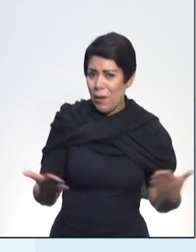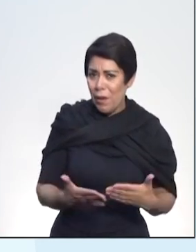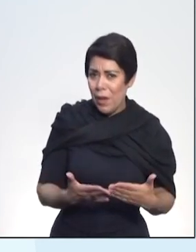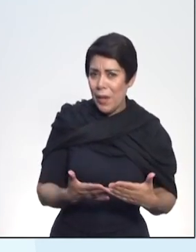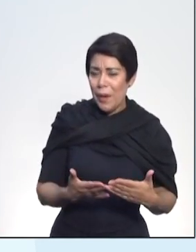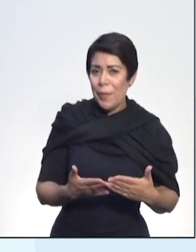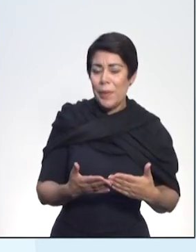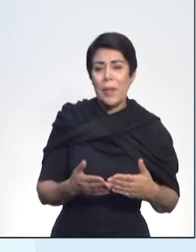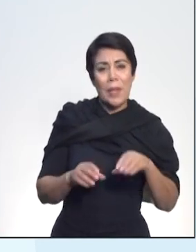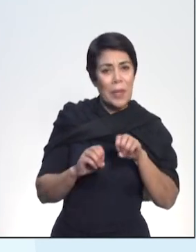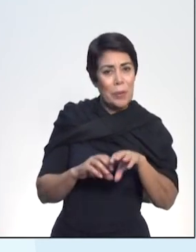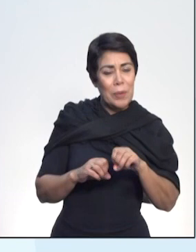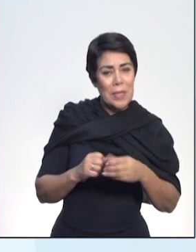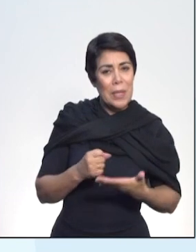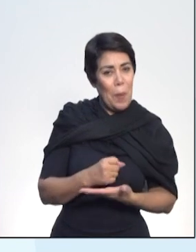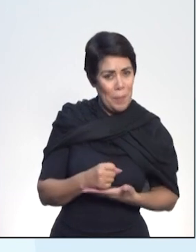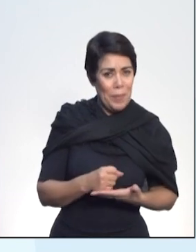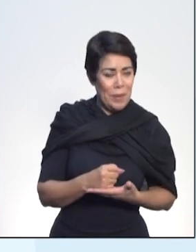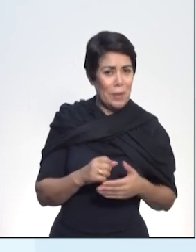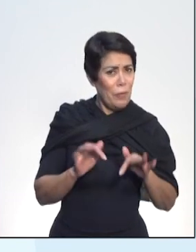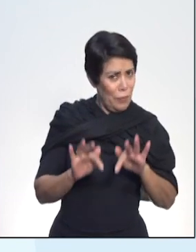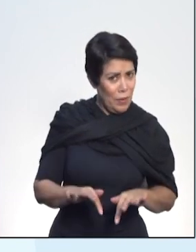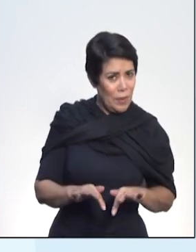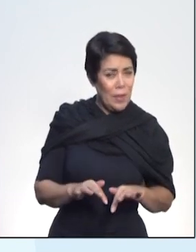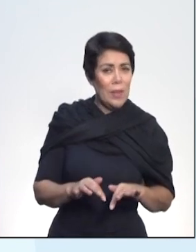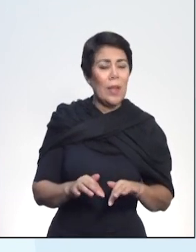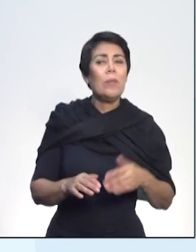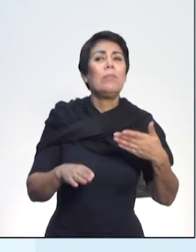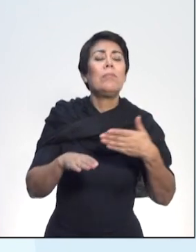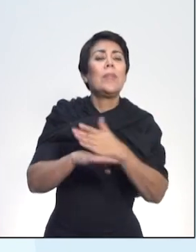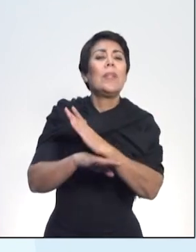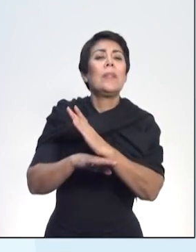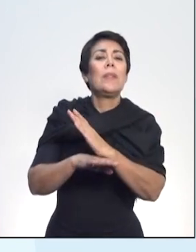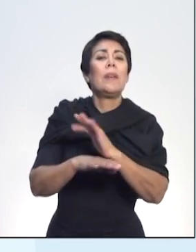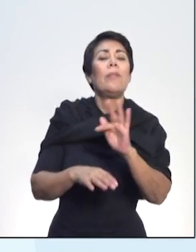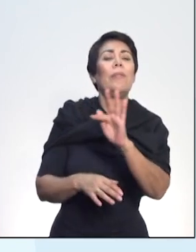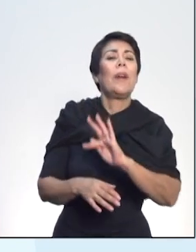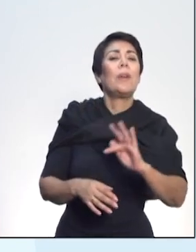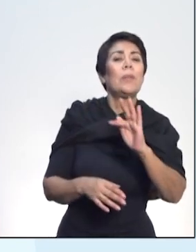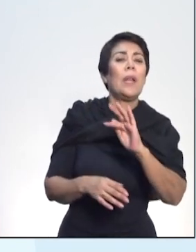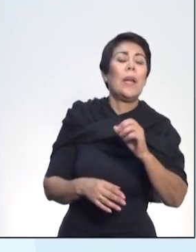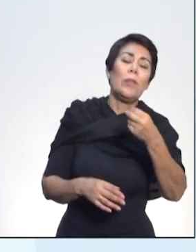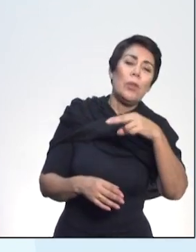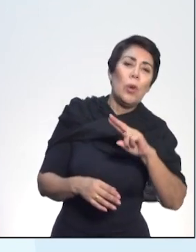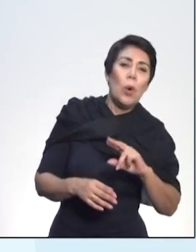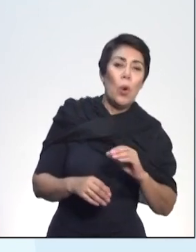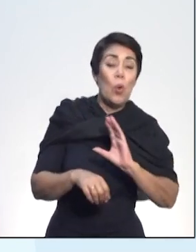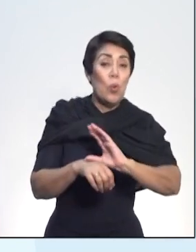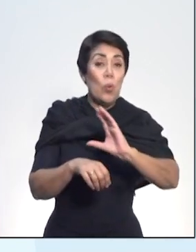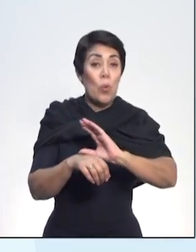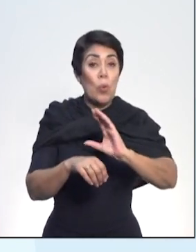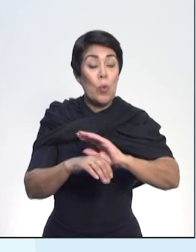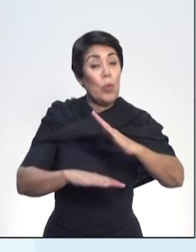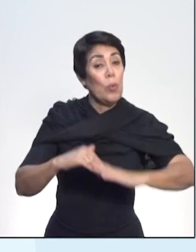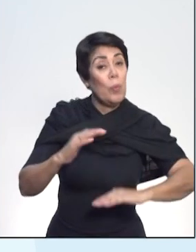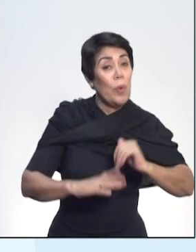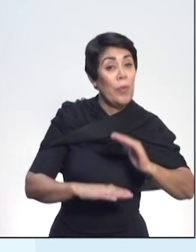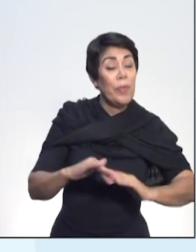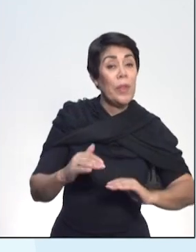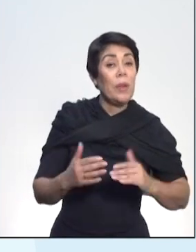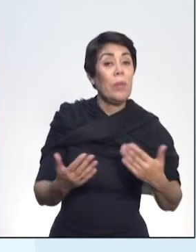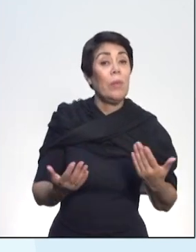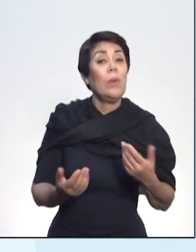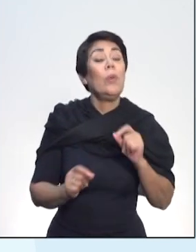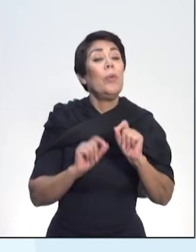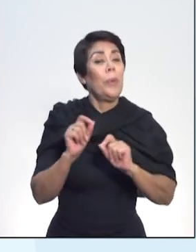educação básica, que é o ensino médio. Então, o preparo para o ensino superior, técnico ou profissionalizante é super importante